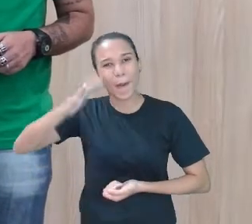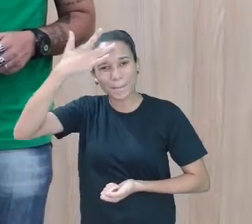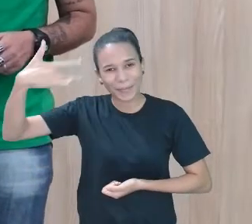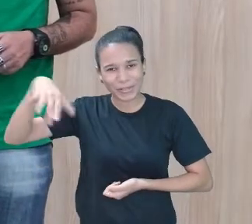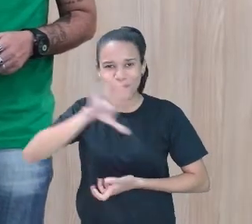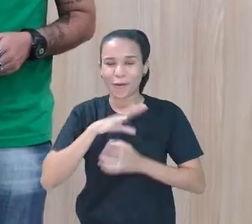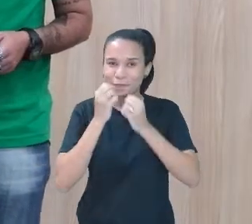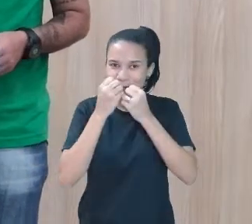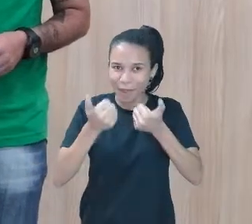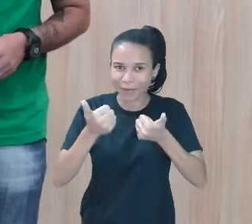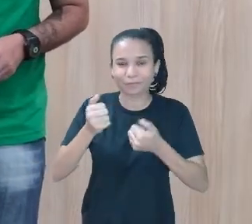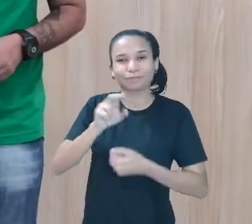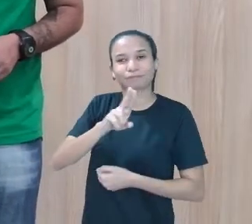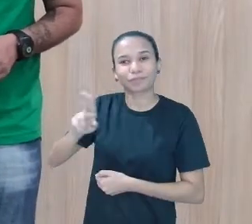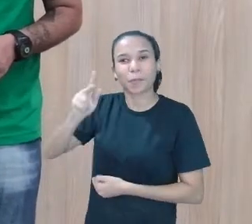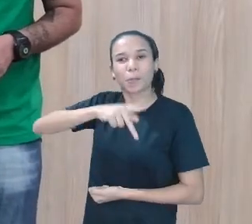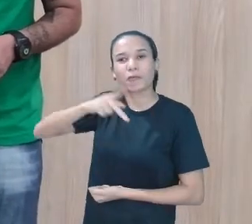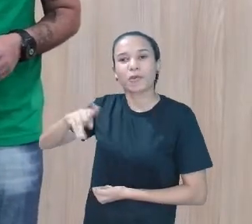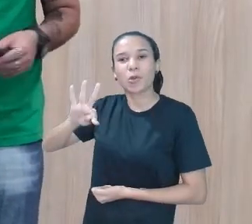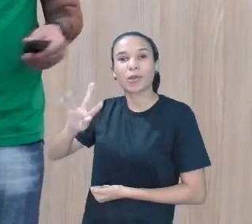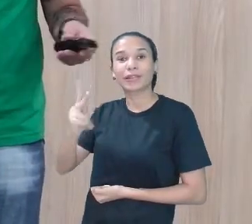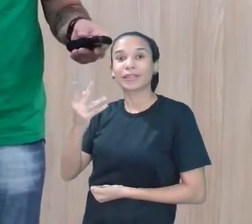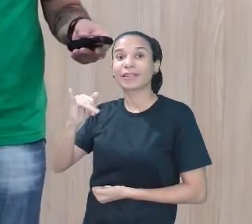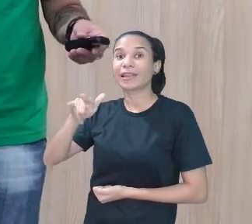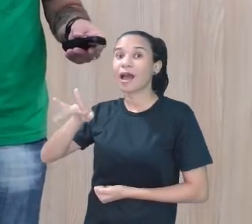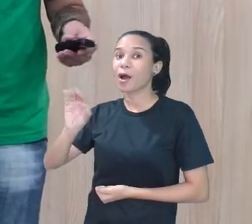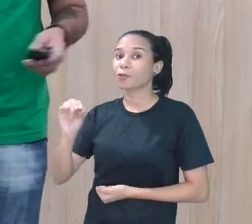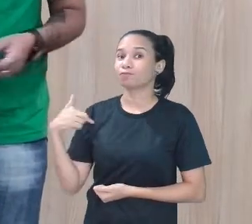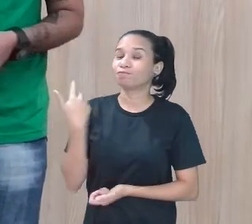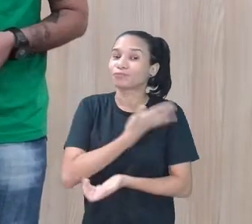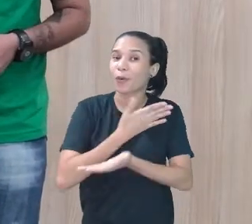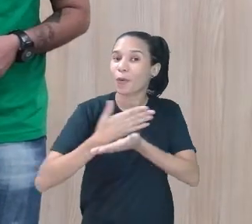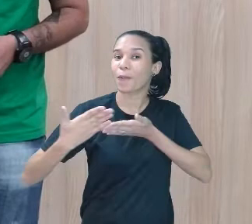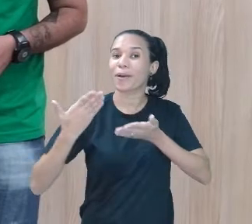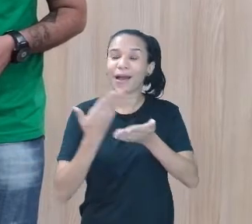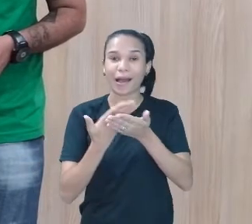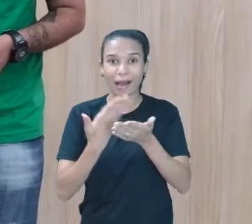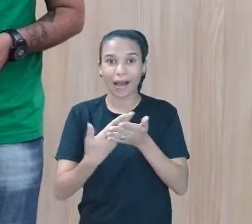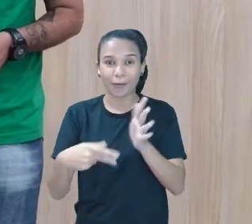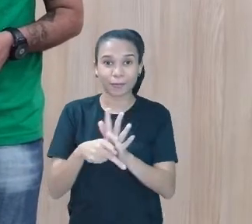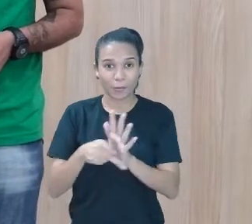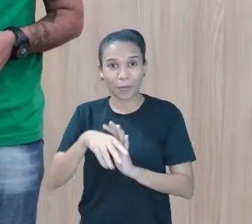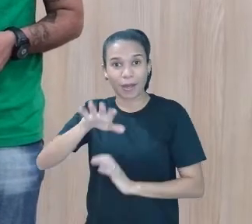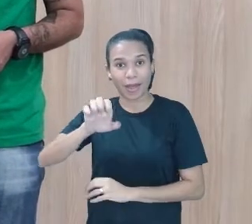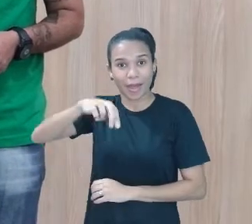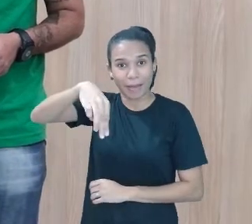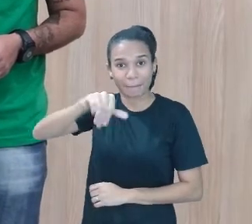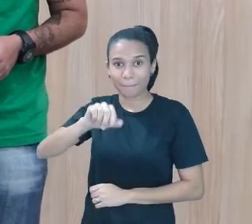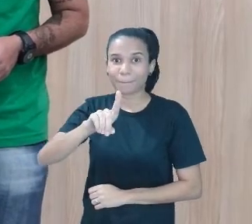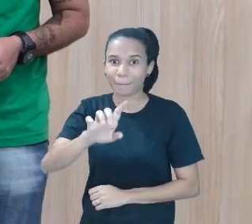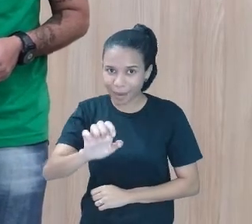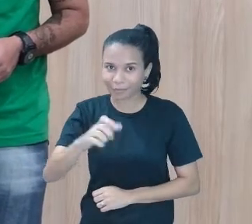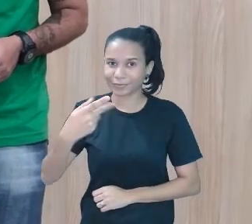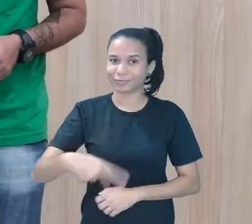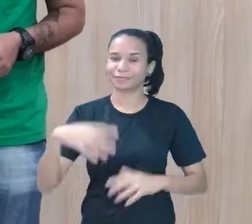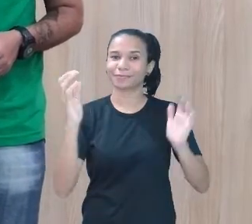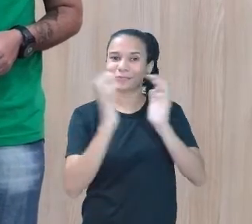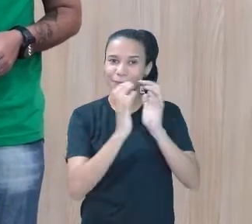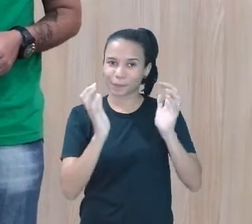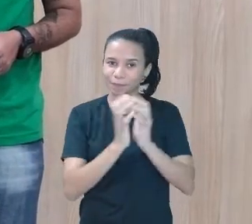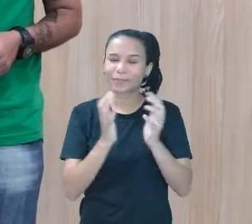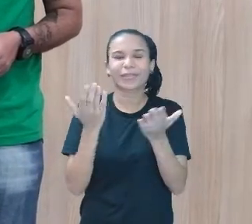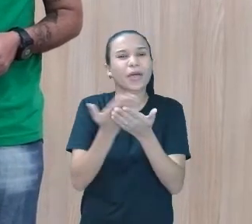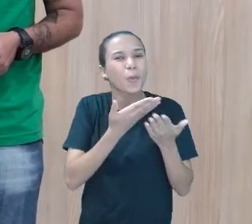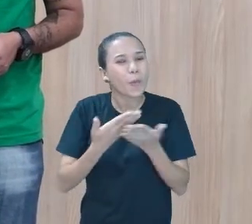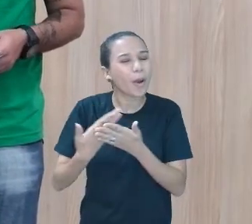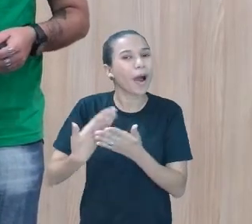Olá pessoal, tudo bem? Eu me chamo professor Tiago e estamos iniciando mais uma aula da Escola Municipal para Aulas Digitais do Recife.